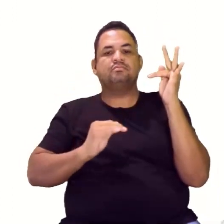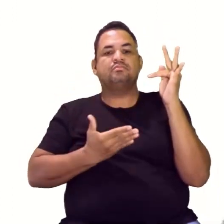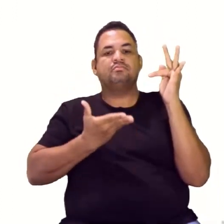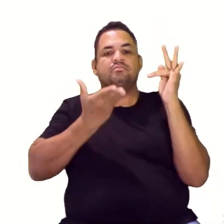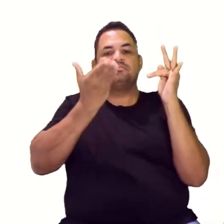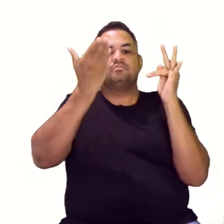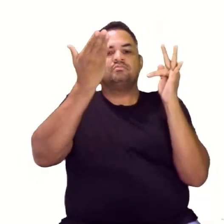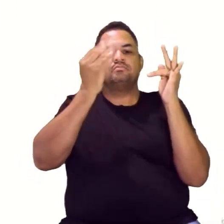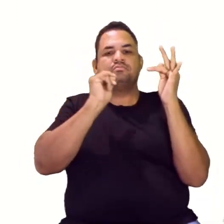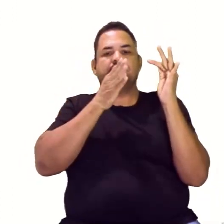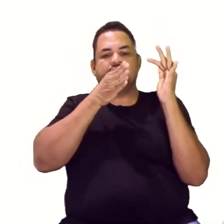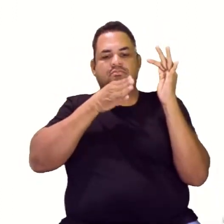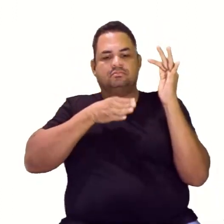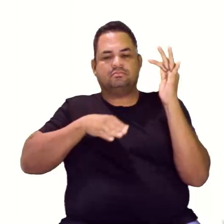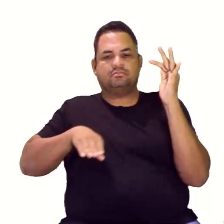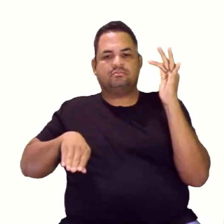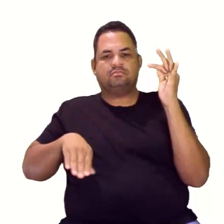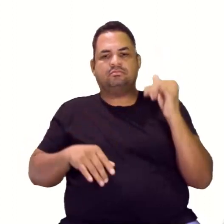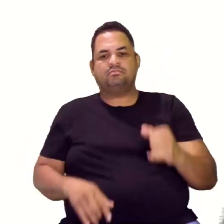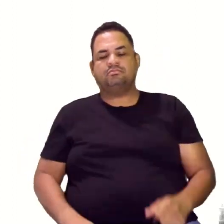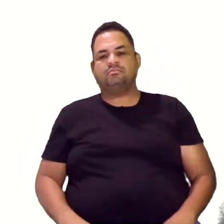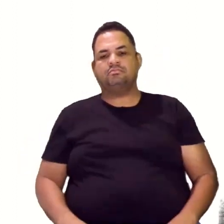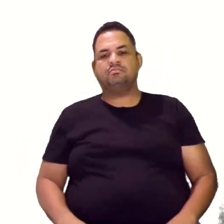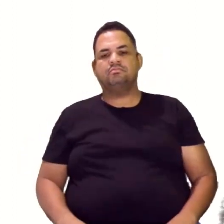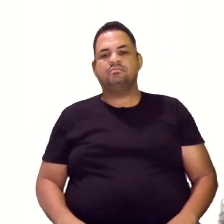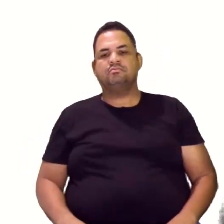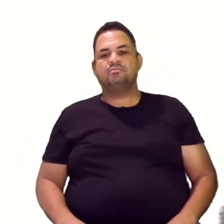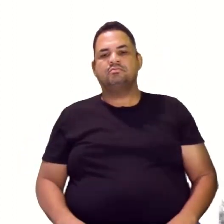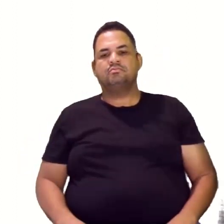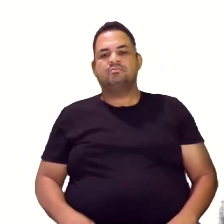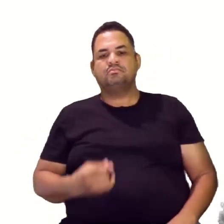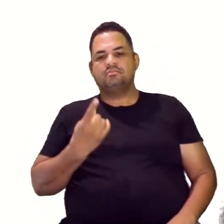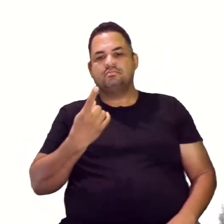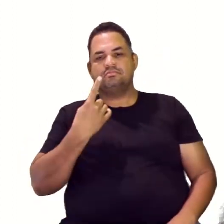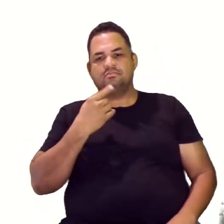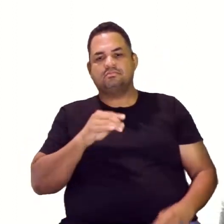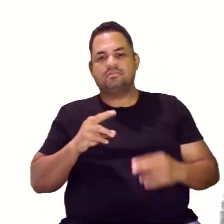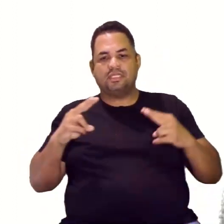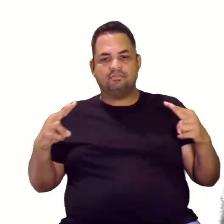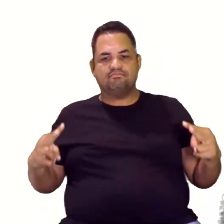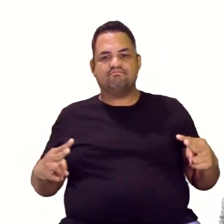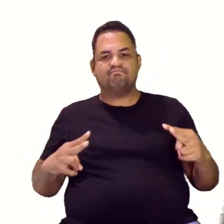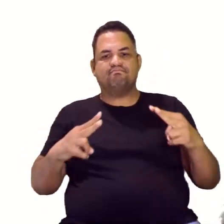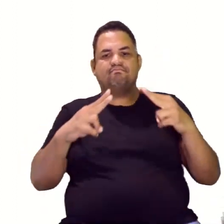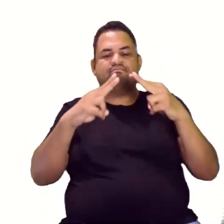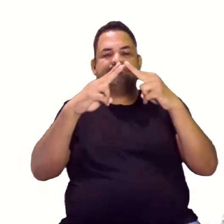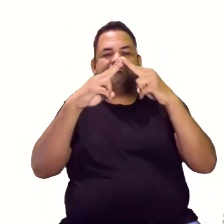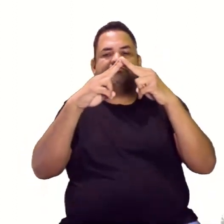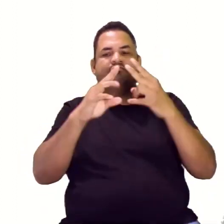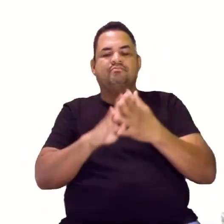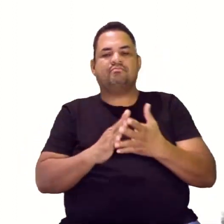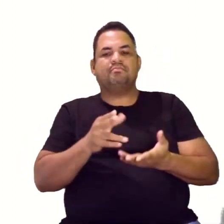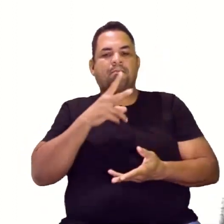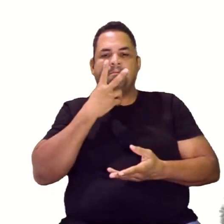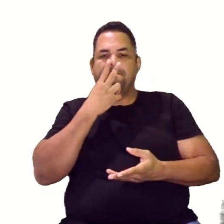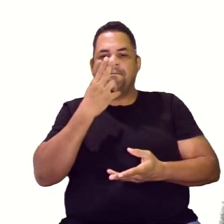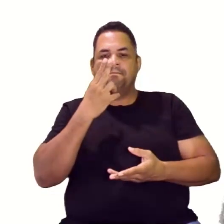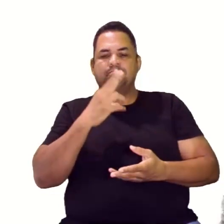exponencial. E na decrescente a gente viu que aqui essa parte aqui, né, é a nossa inspiração lá da Torre Eiffel, né? Olha aí, e ela